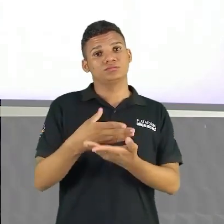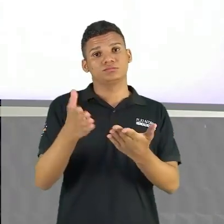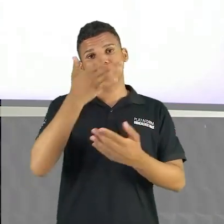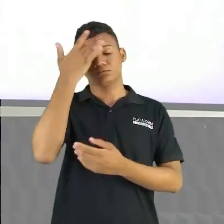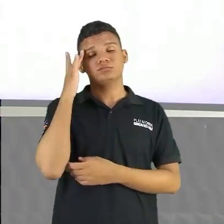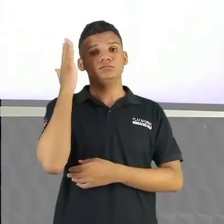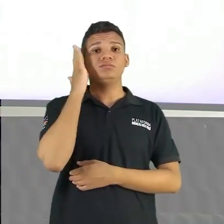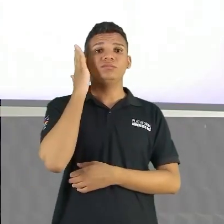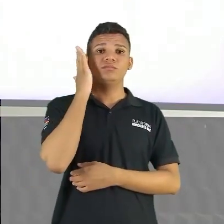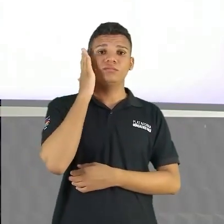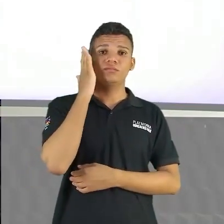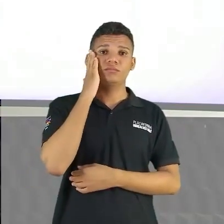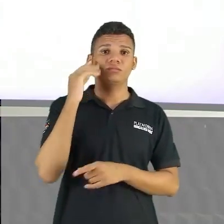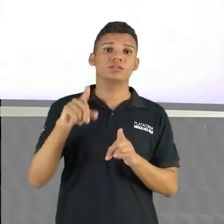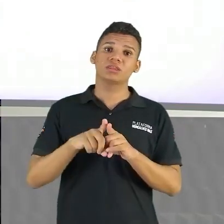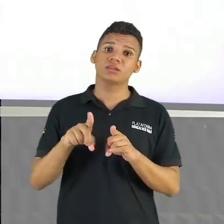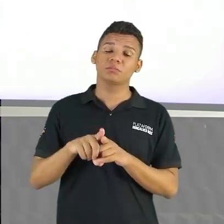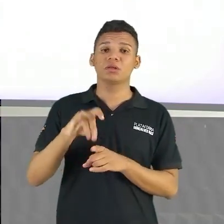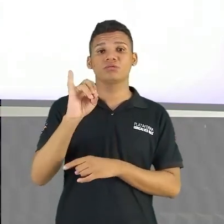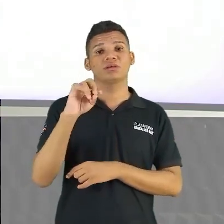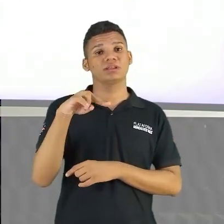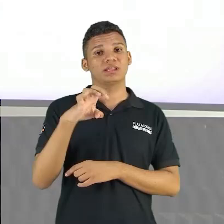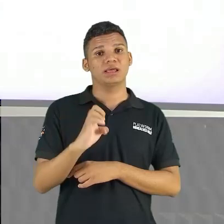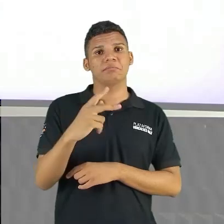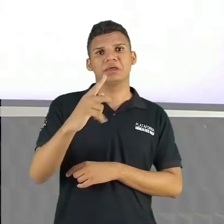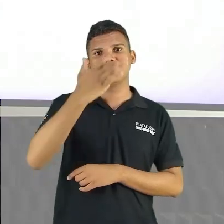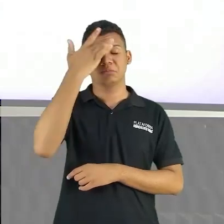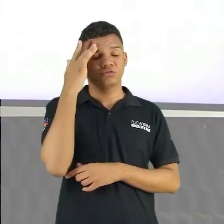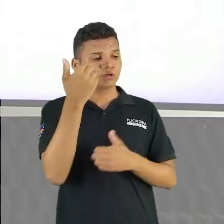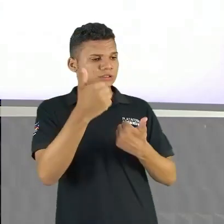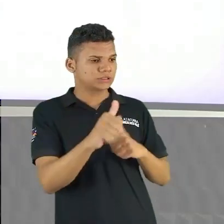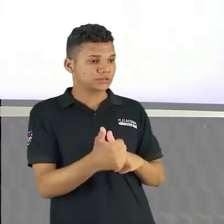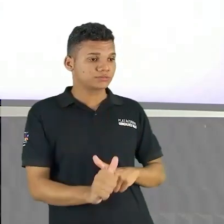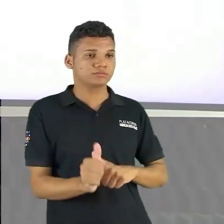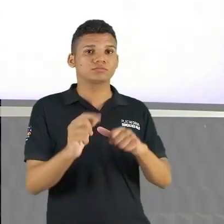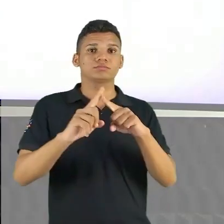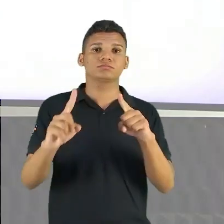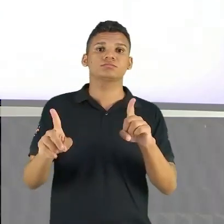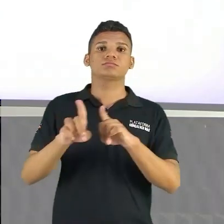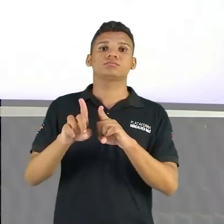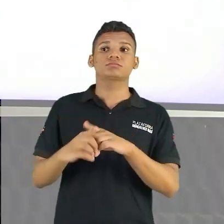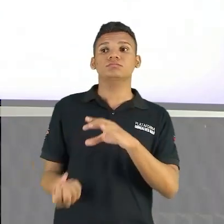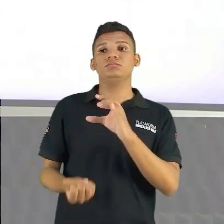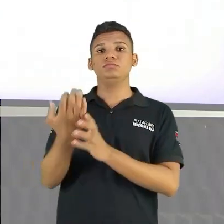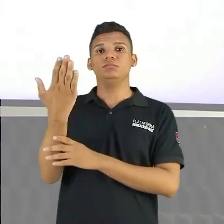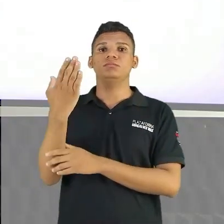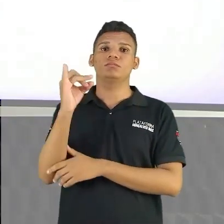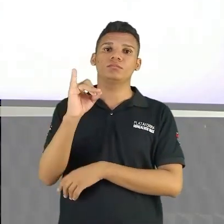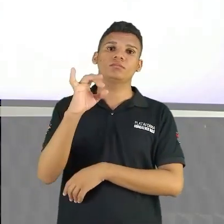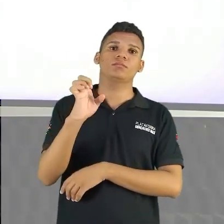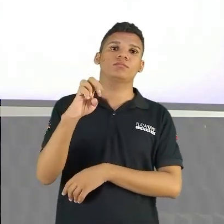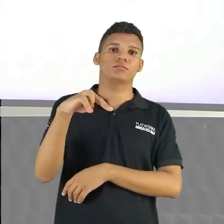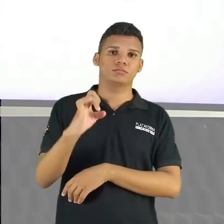própria banca os avaliadores o Inep que é o Instituto que cria o o Enem ele